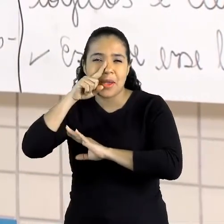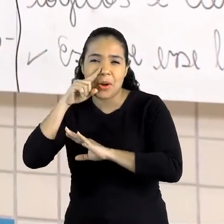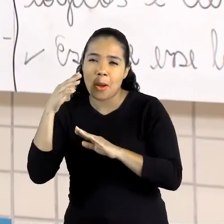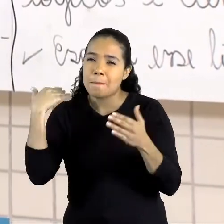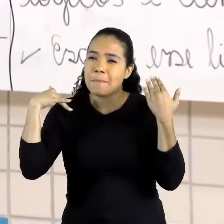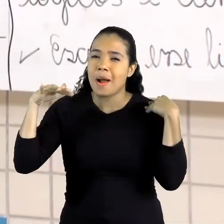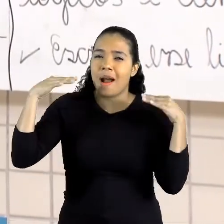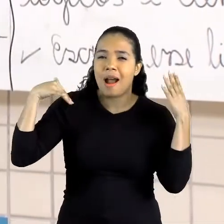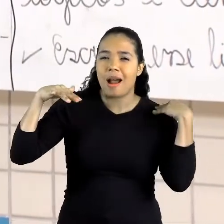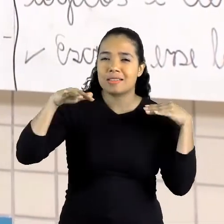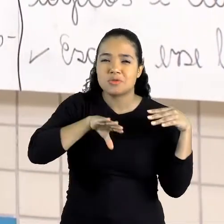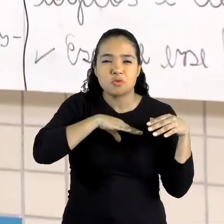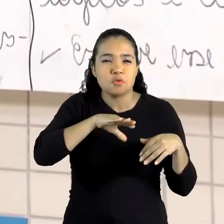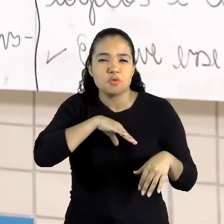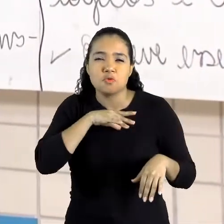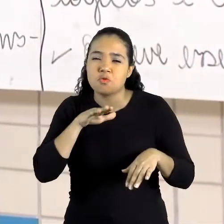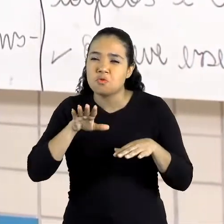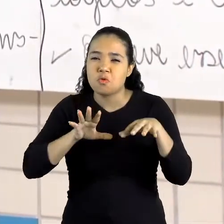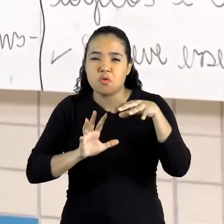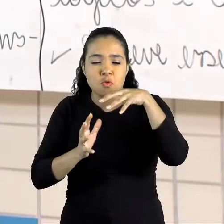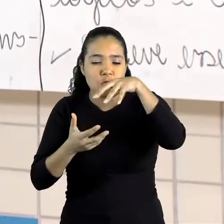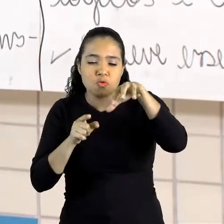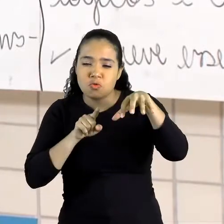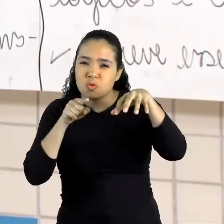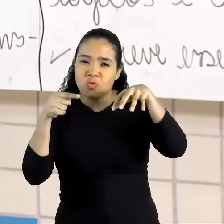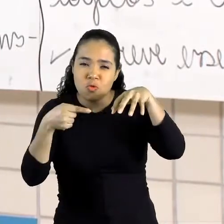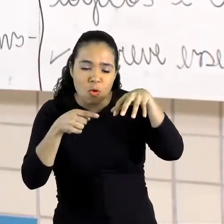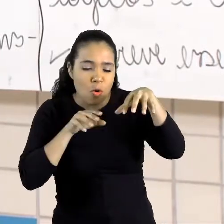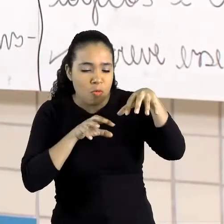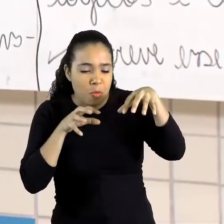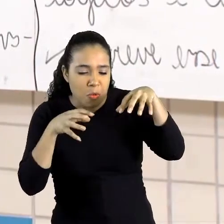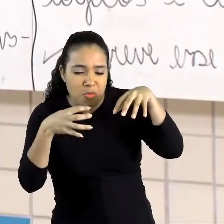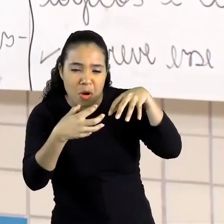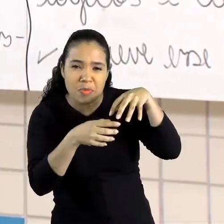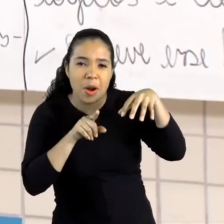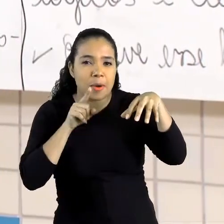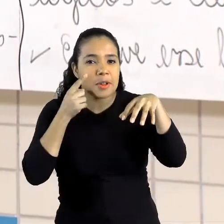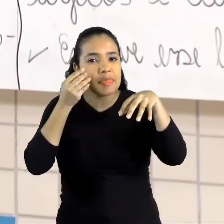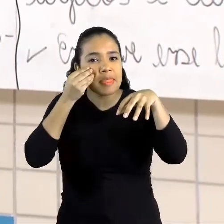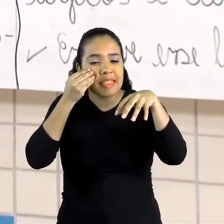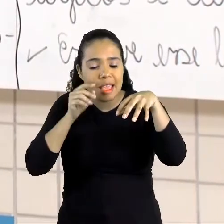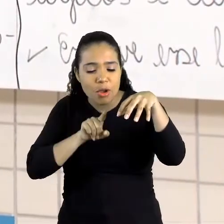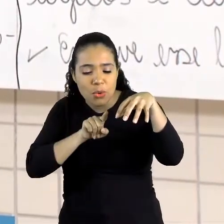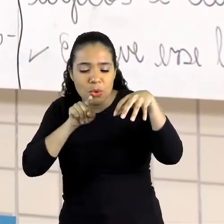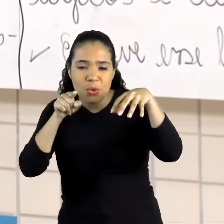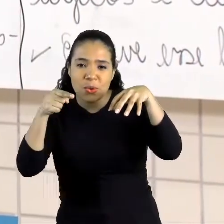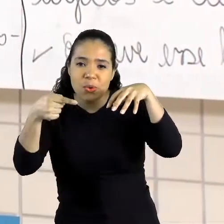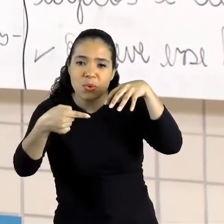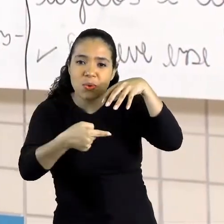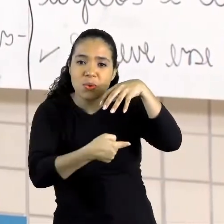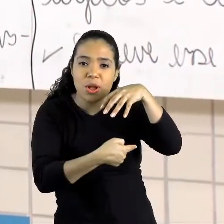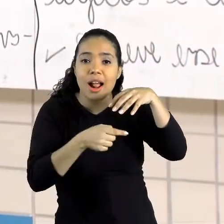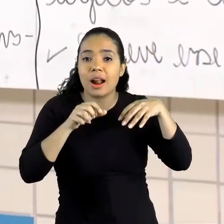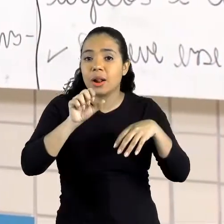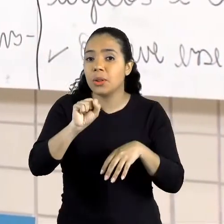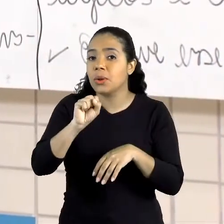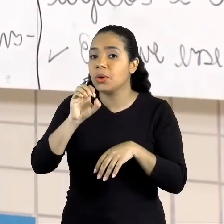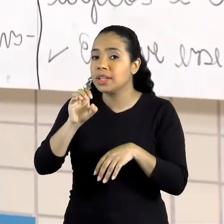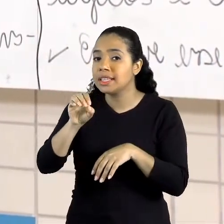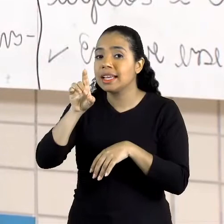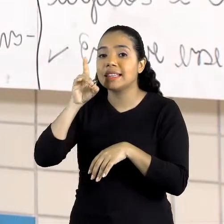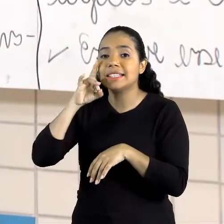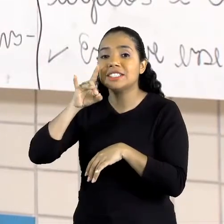uma aventura. Eles tentam fazer essa volta ao mundo em 80 dias, naquela época era